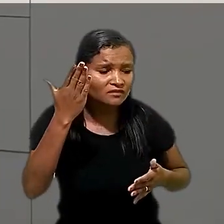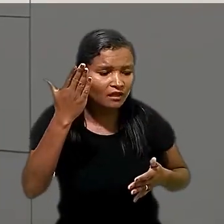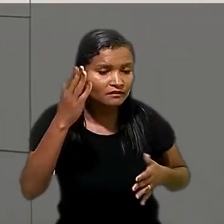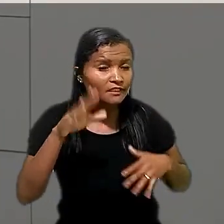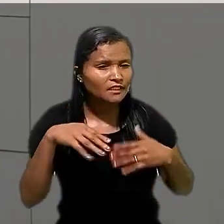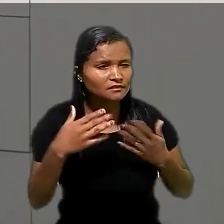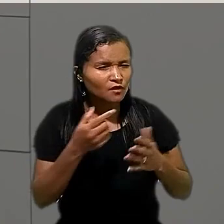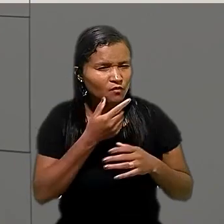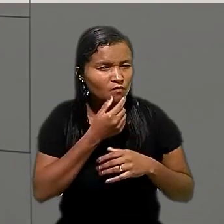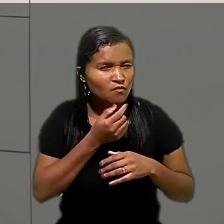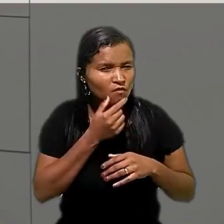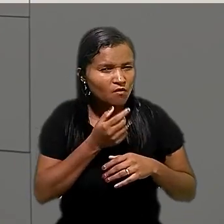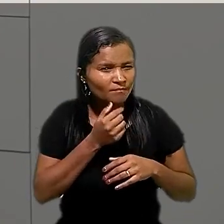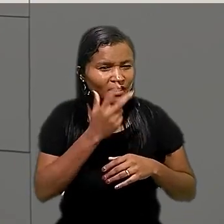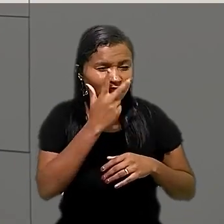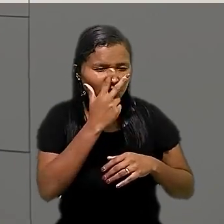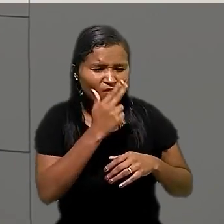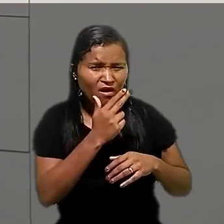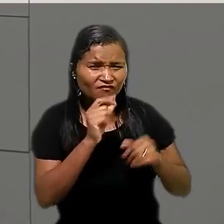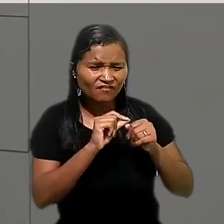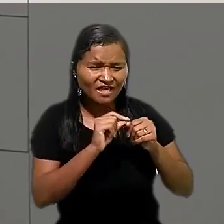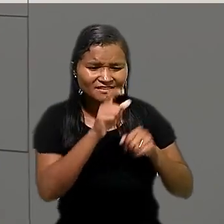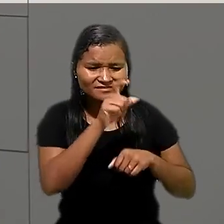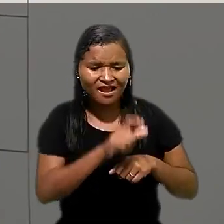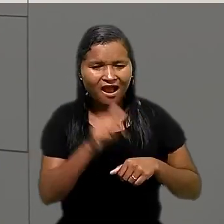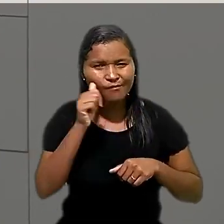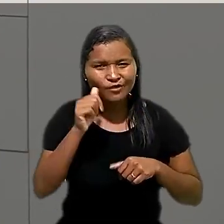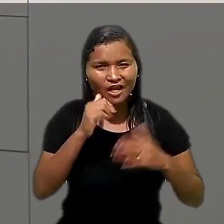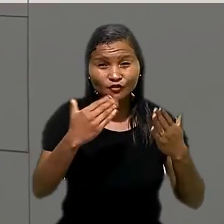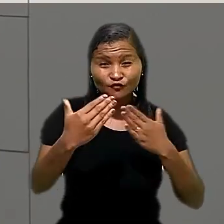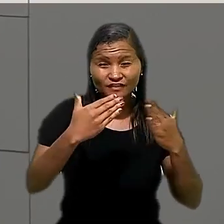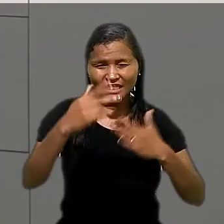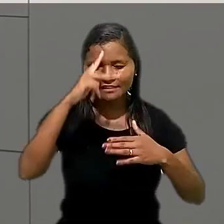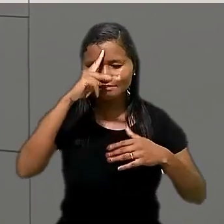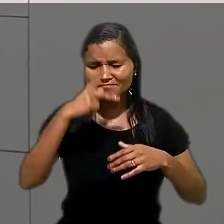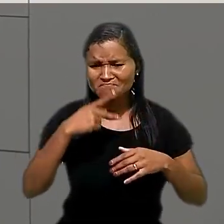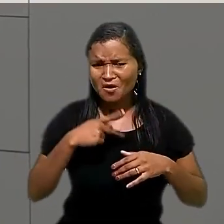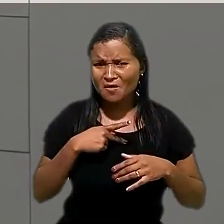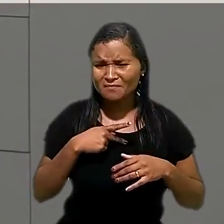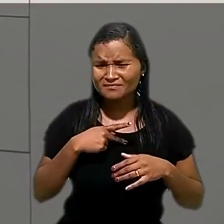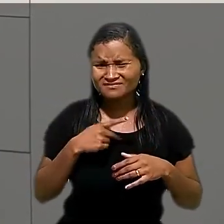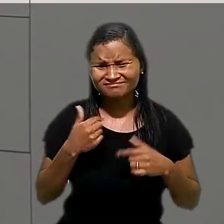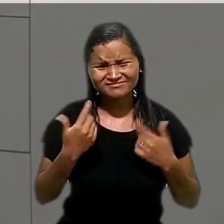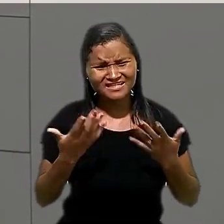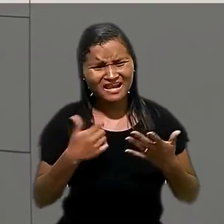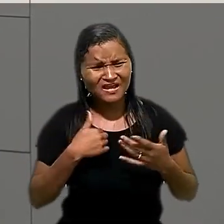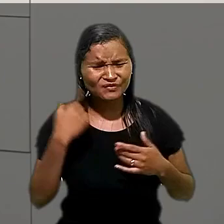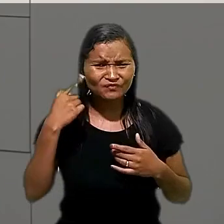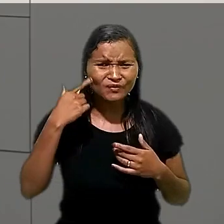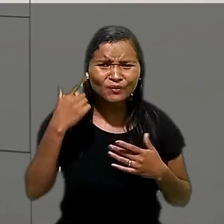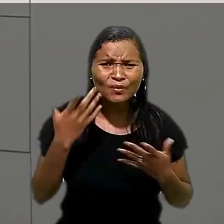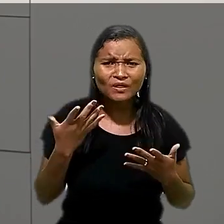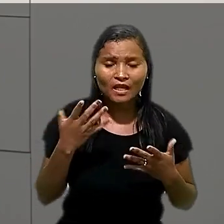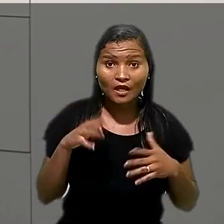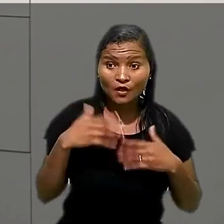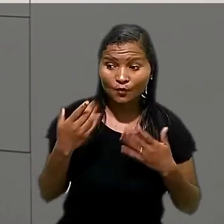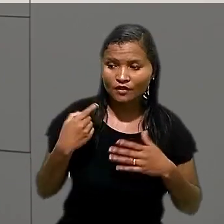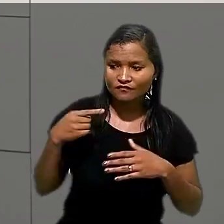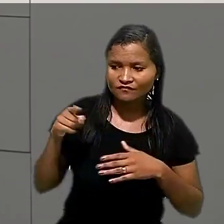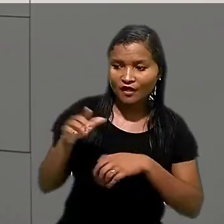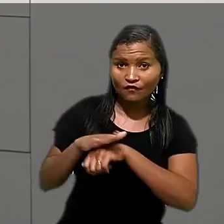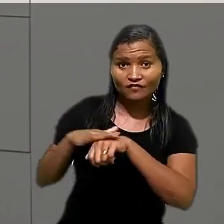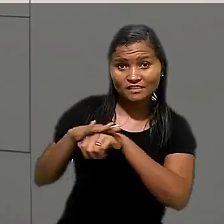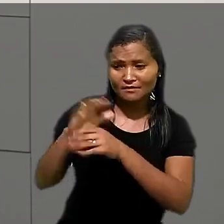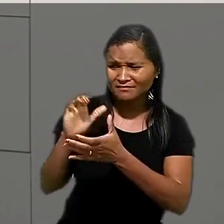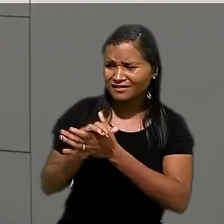forma ele vai fazendo ela duvidar de si mesma duvidada a própria sanidade uma vez que quando ela vai conversar com